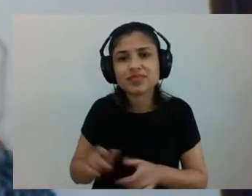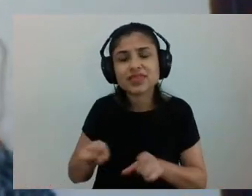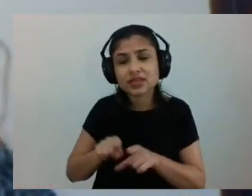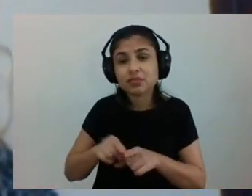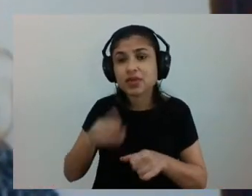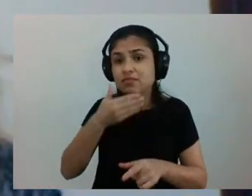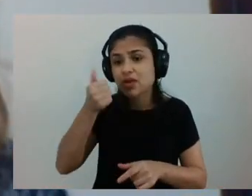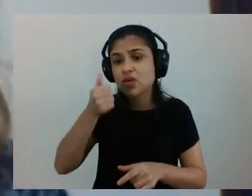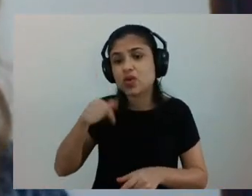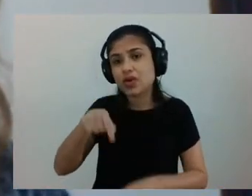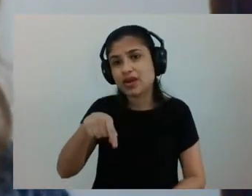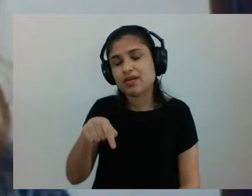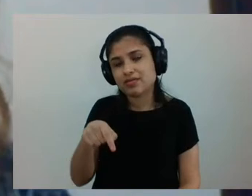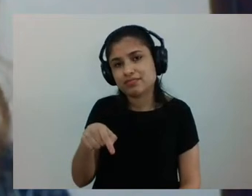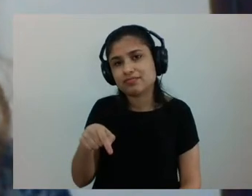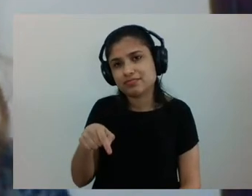aí.